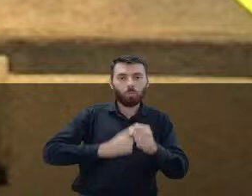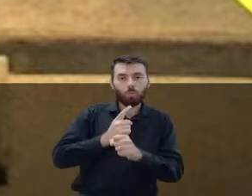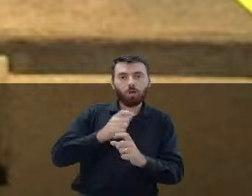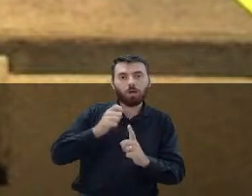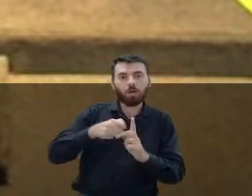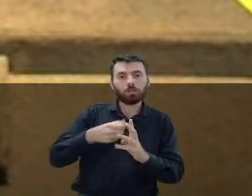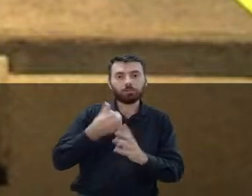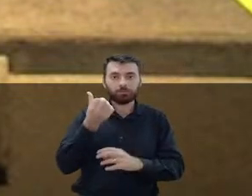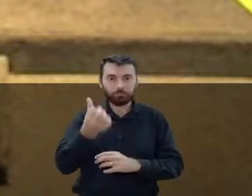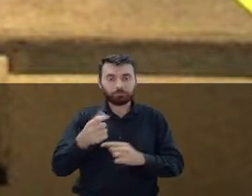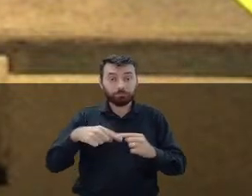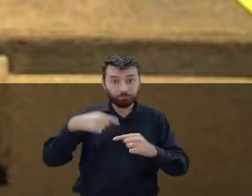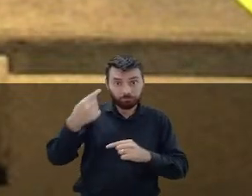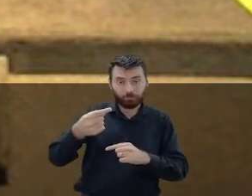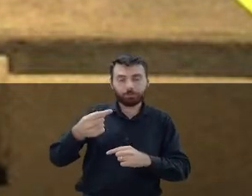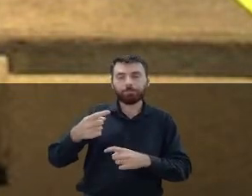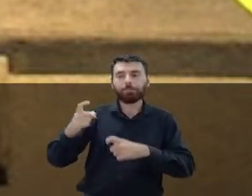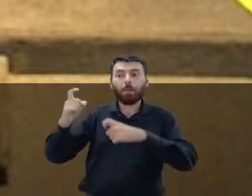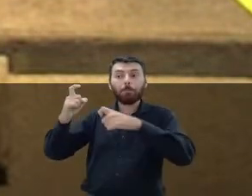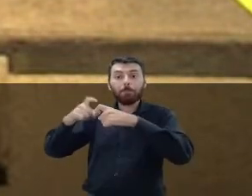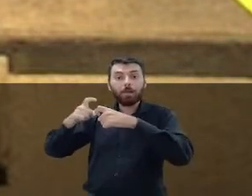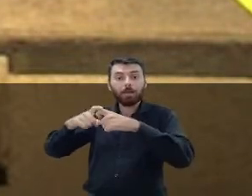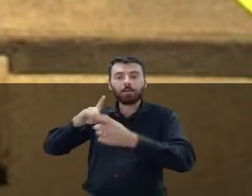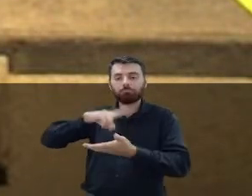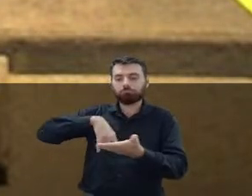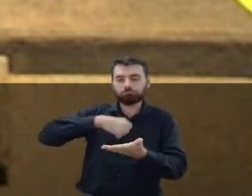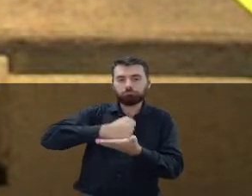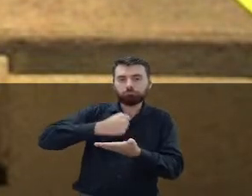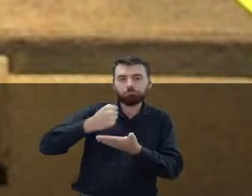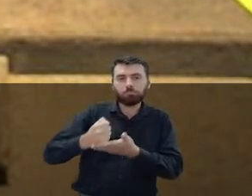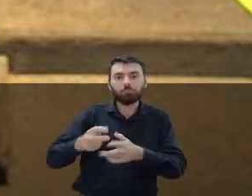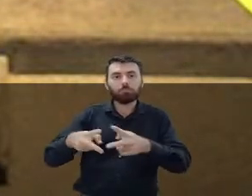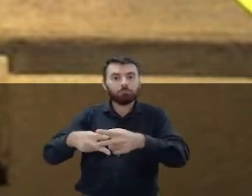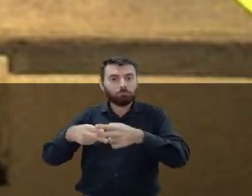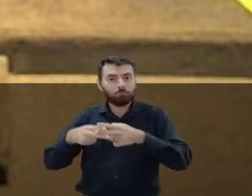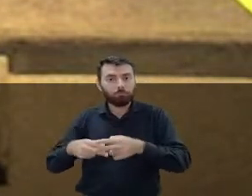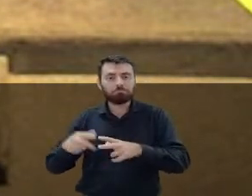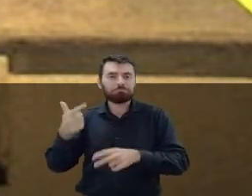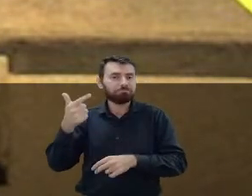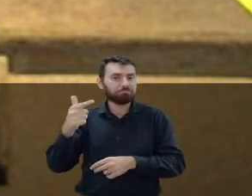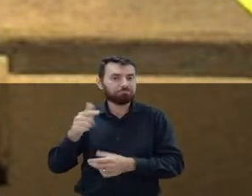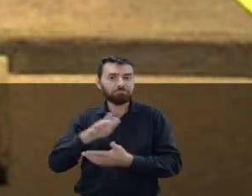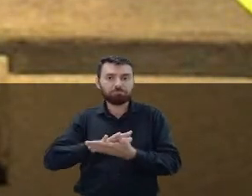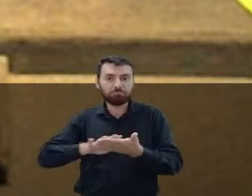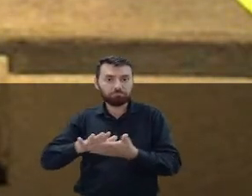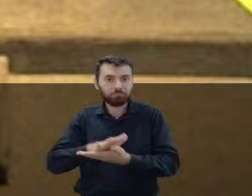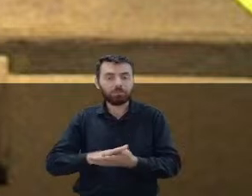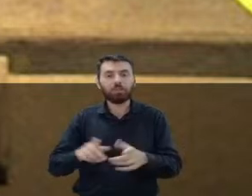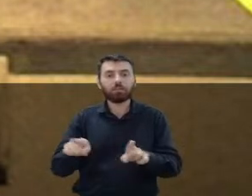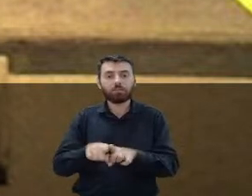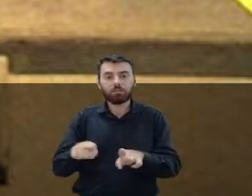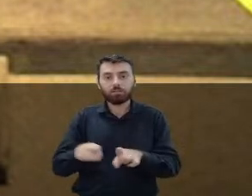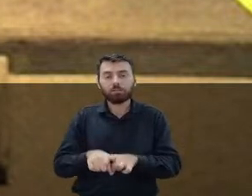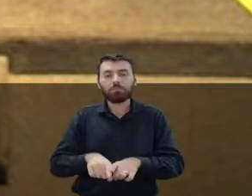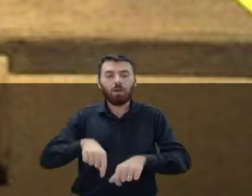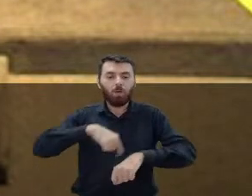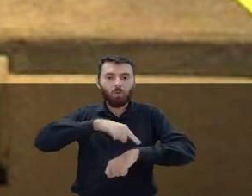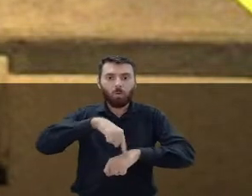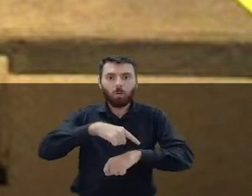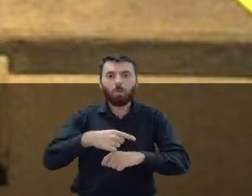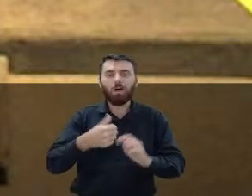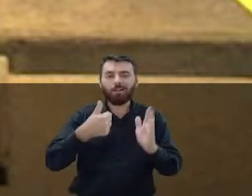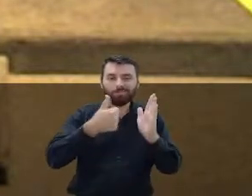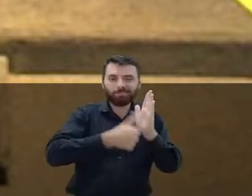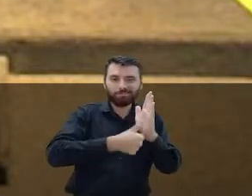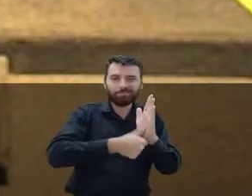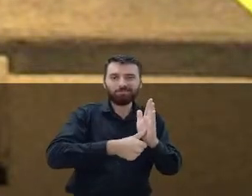qualquer atestado médico comprovado nos autos, de modo que não há qualquer registro no cartão de ponto em relação a esses supostos afastamentos, Excelência.